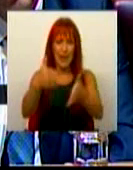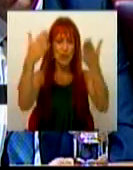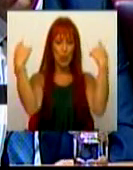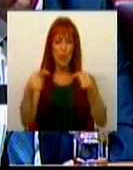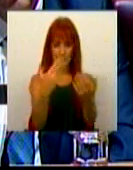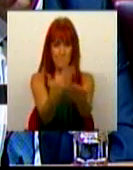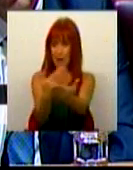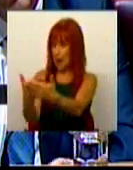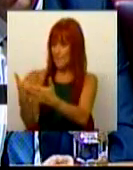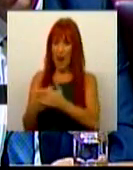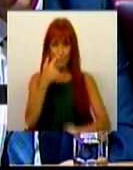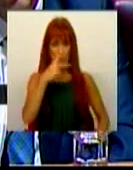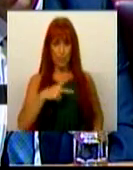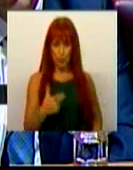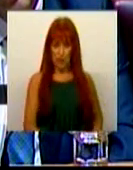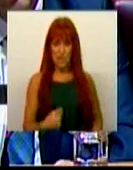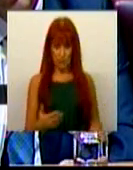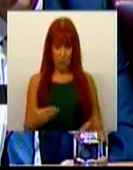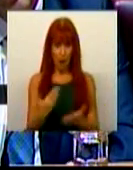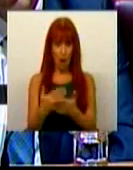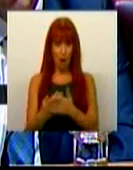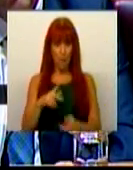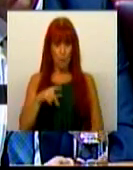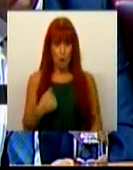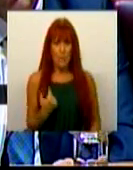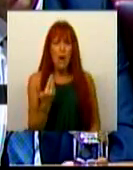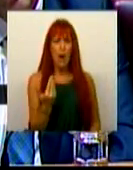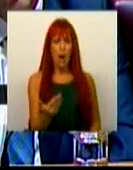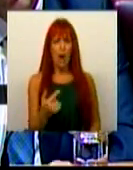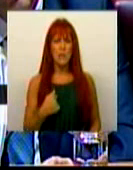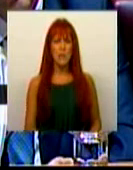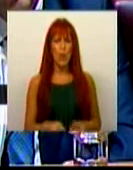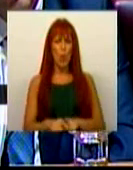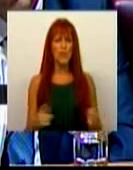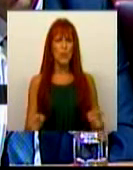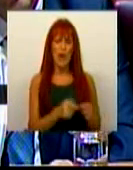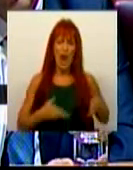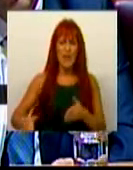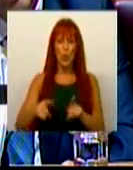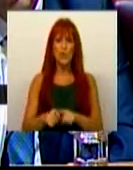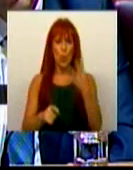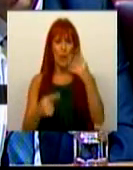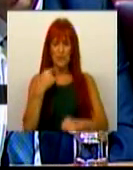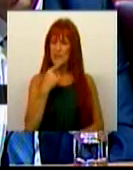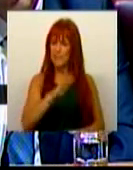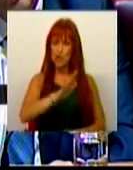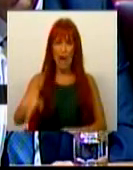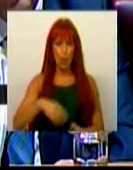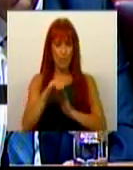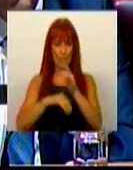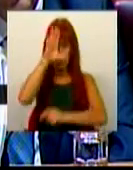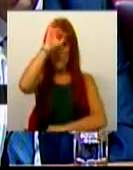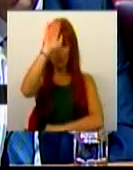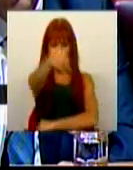se apresentam aos portugueses e que se apresentam ao nosso país. Os 4 grandes desafios estratégicos que identificámos no nosso programa de